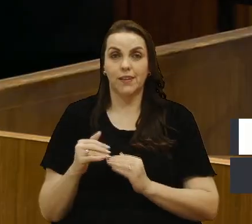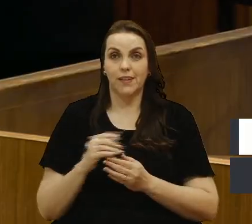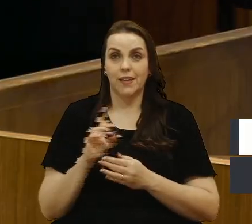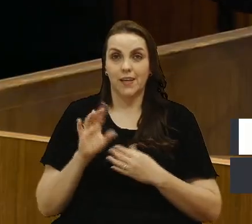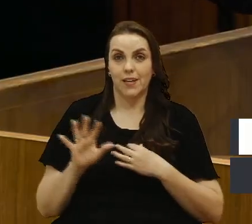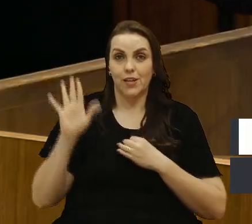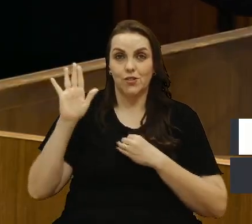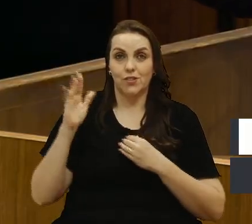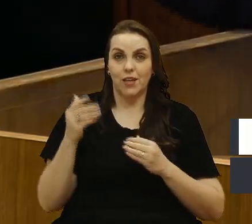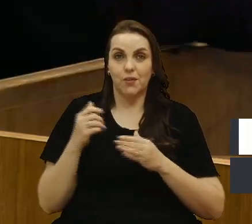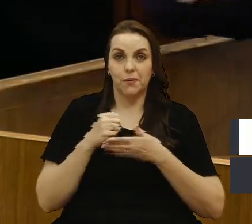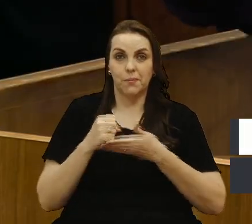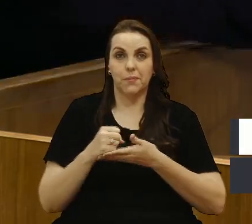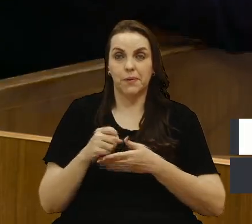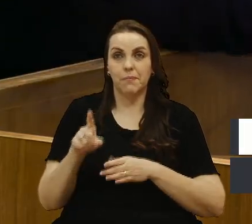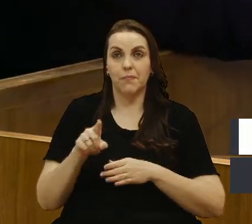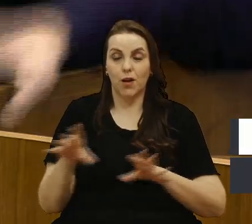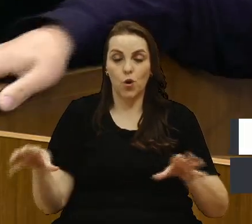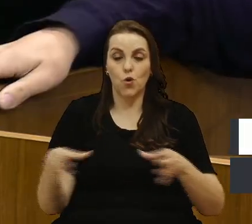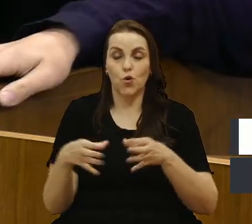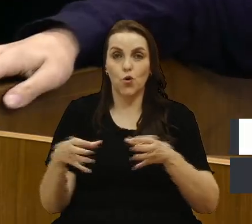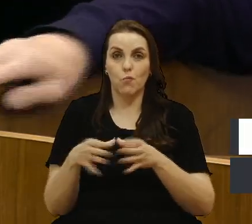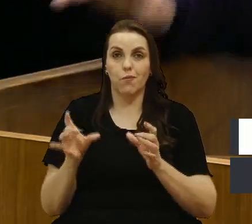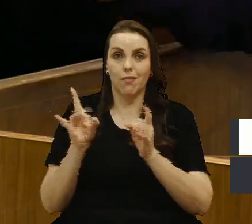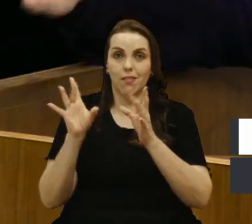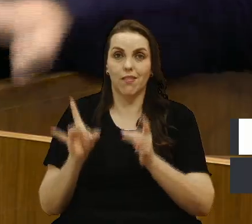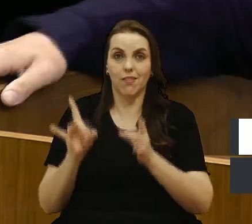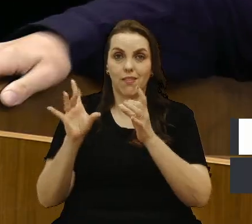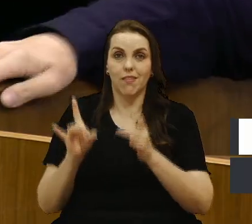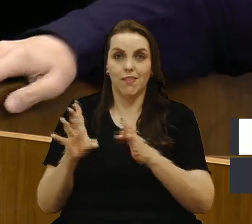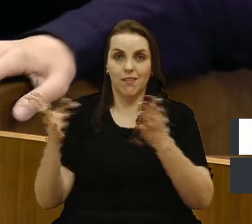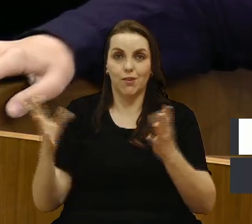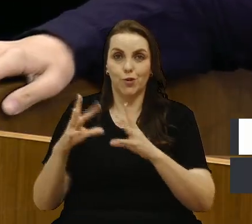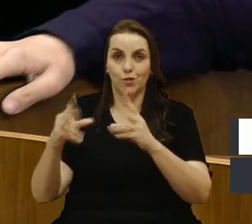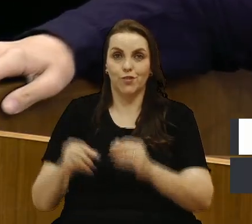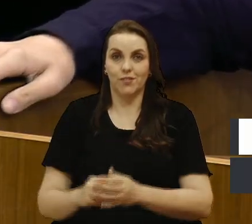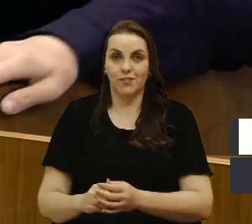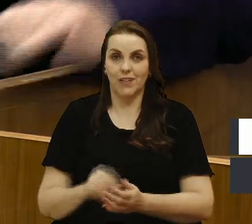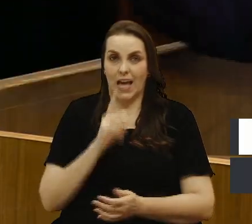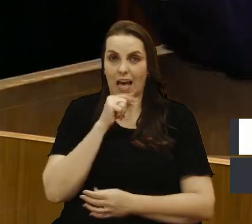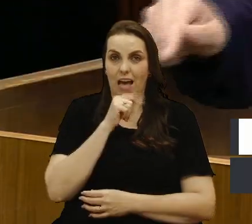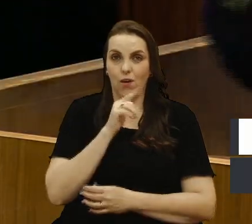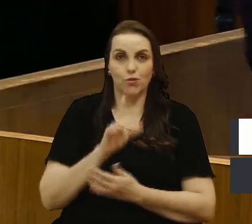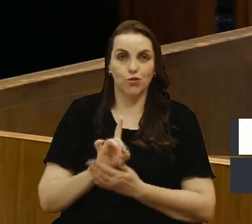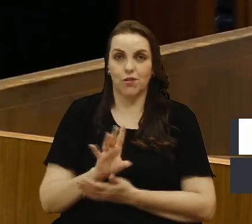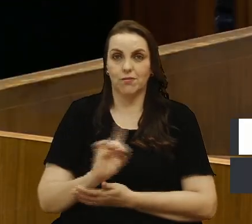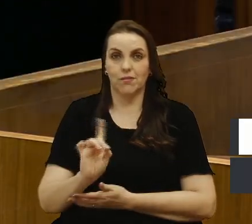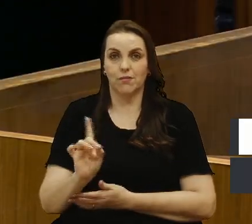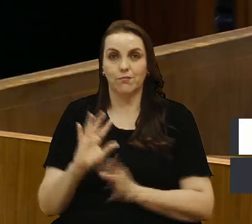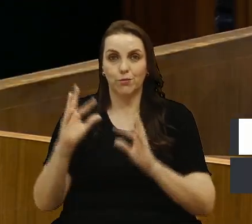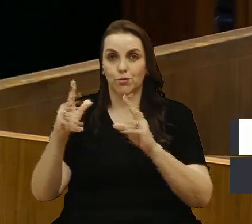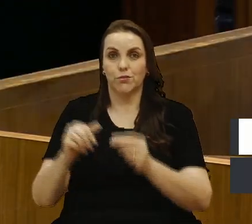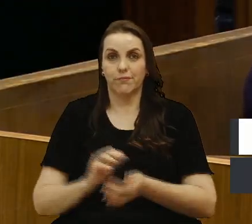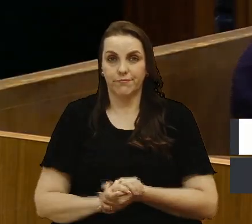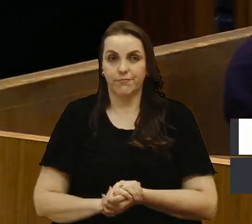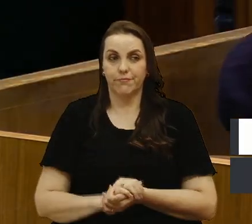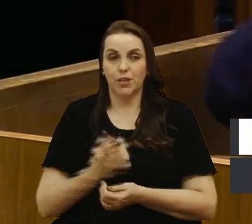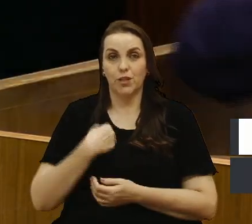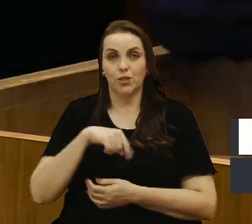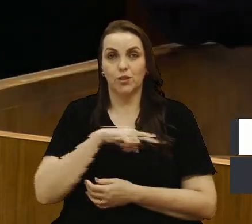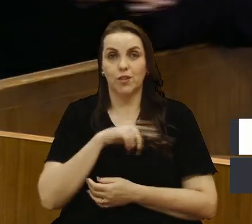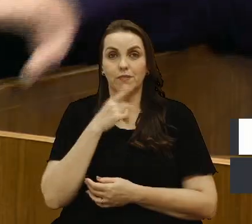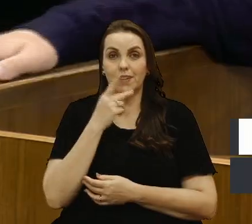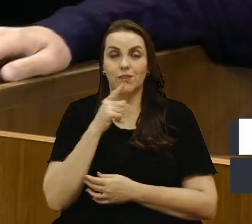são da turma que privatiza tudo, não só a água. Mas nós estamos aqui falando